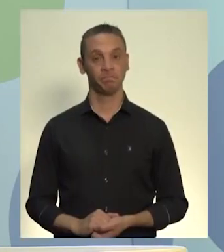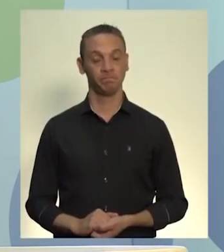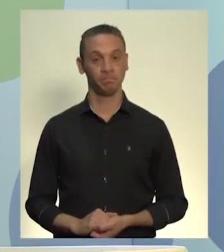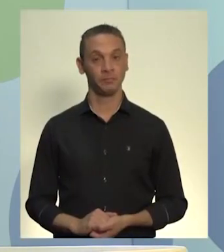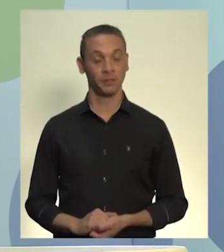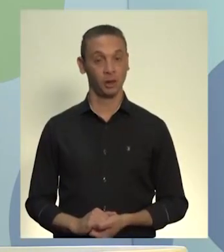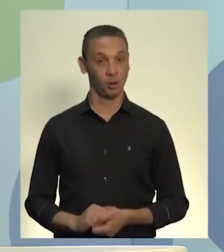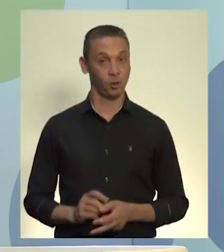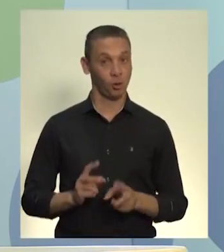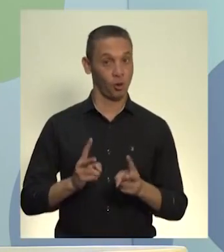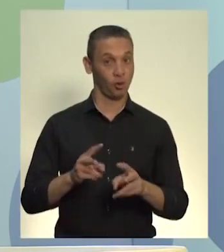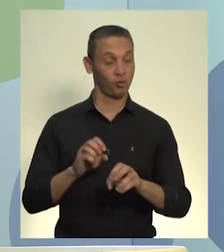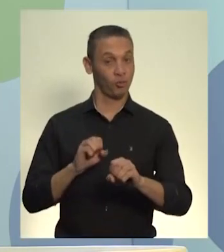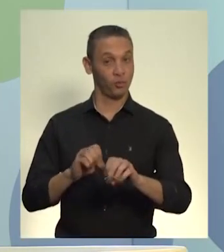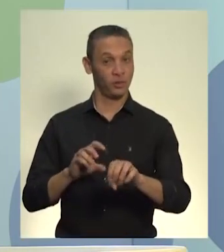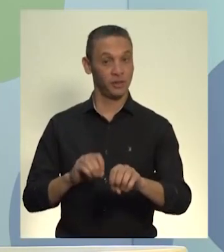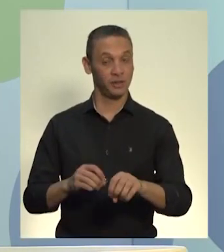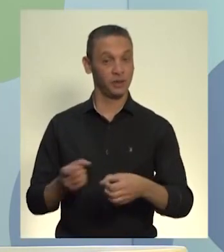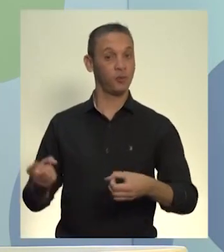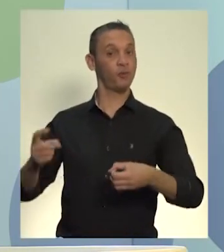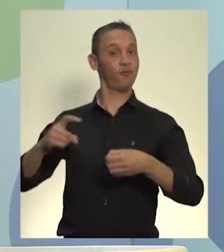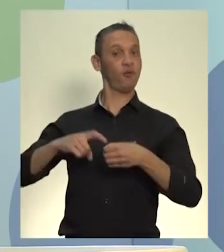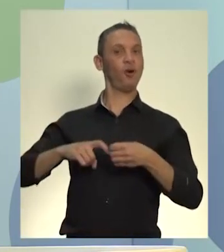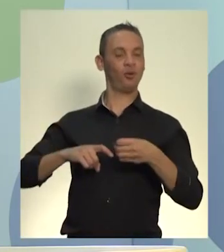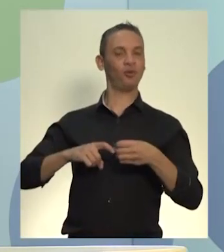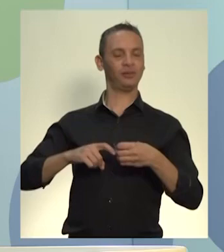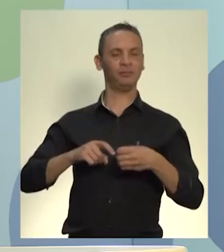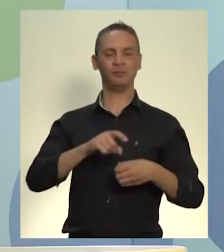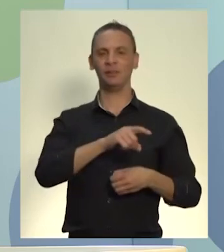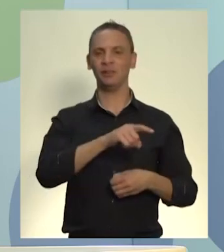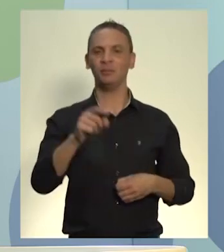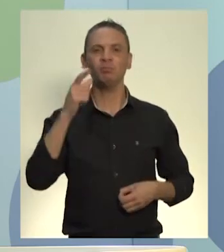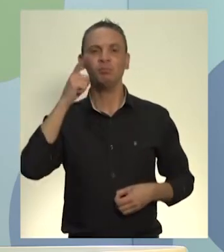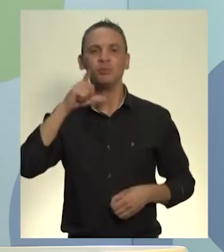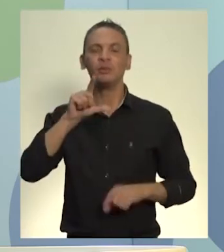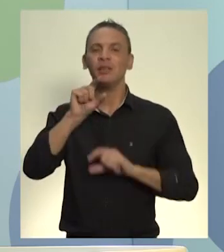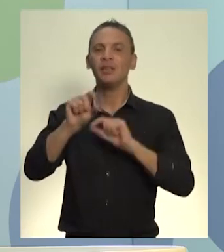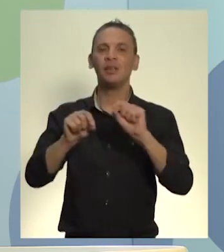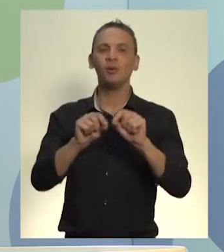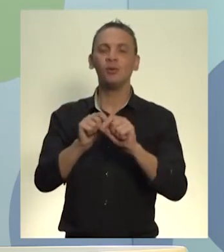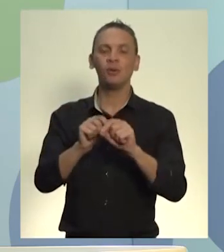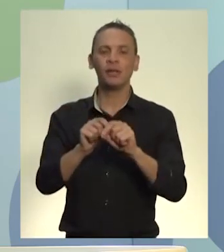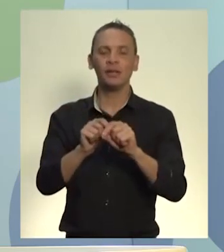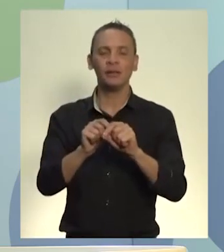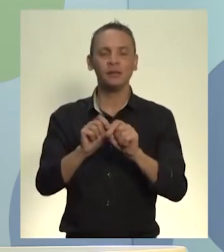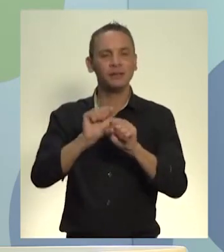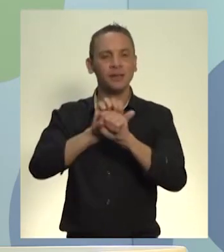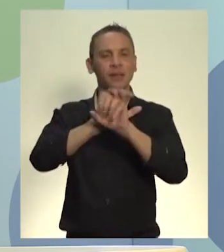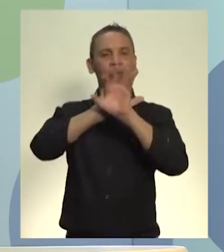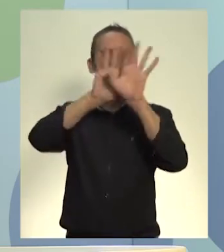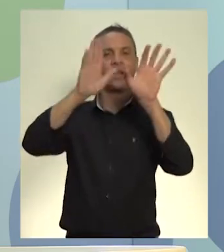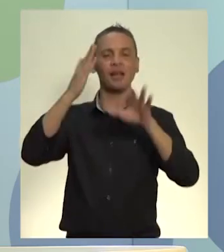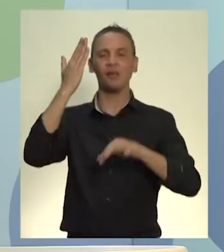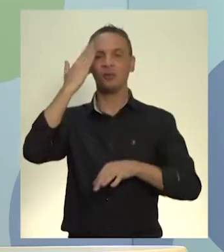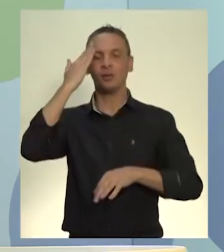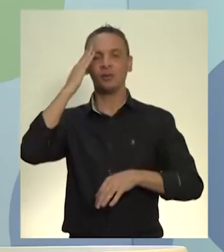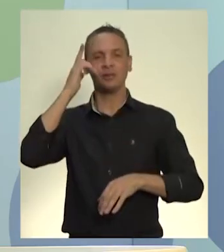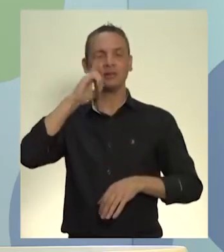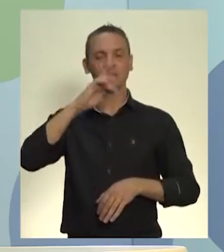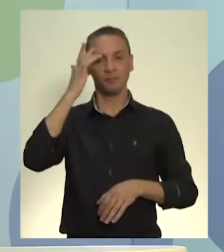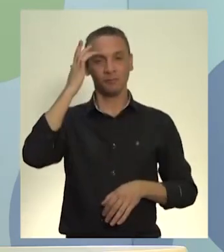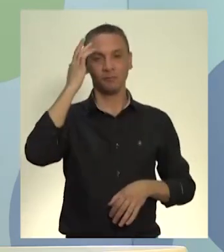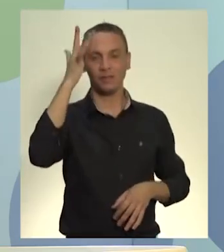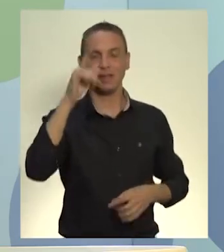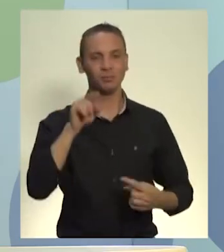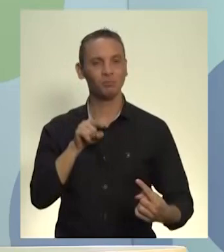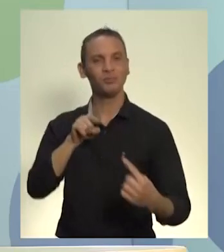Então, vamos continuar o exercício de retomada para que a gente consiga deixar o caminho mais claro, ou seja, mais